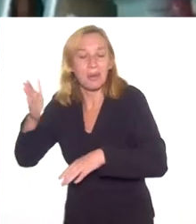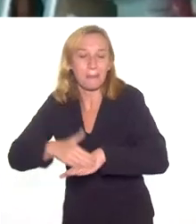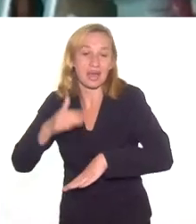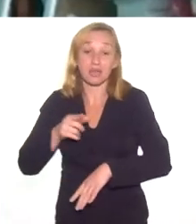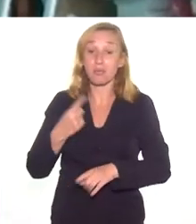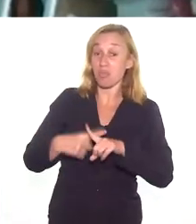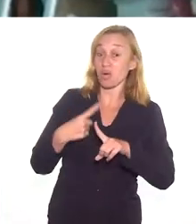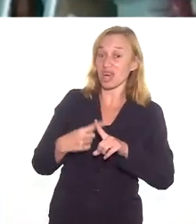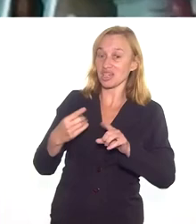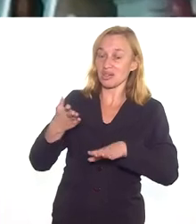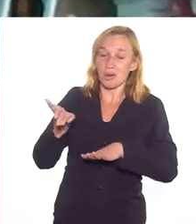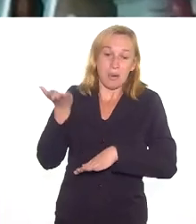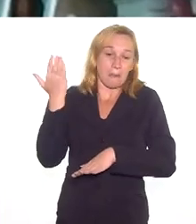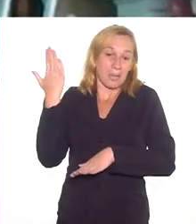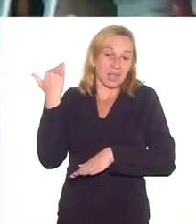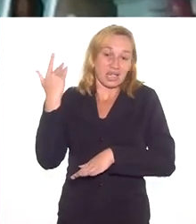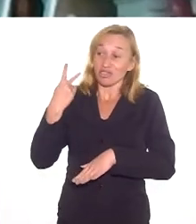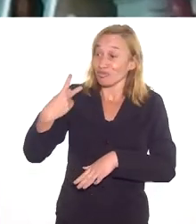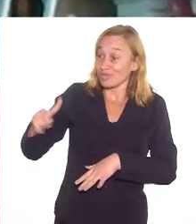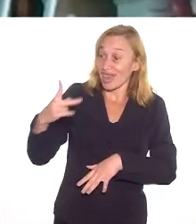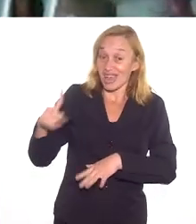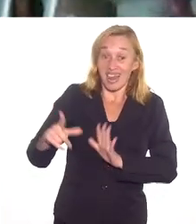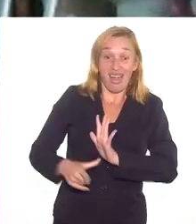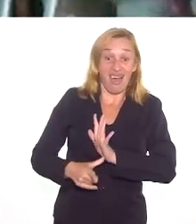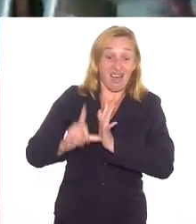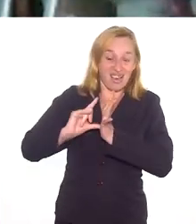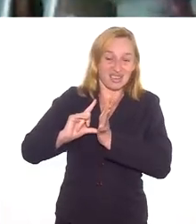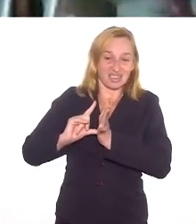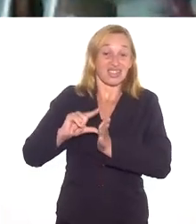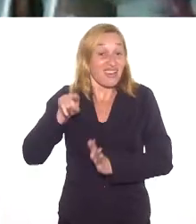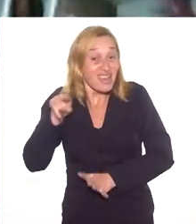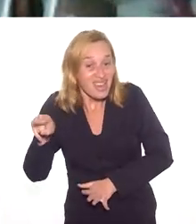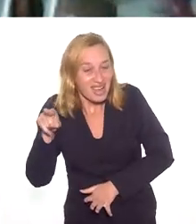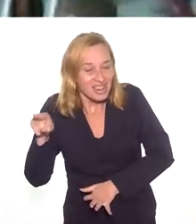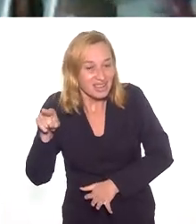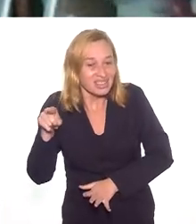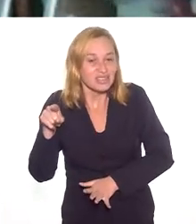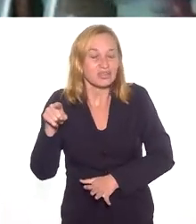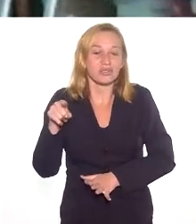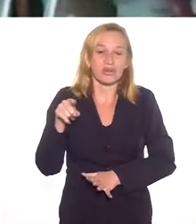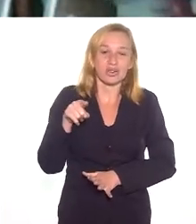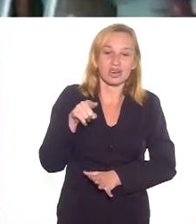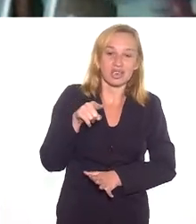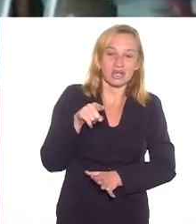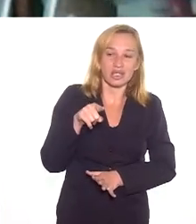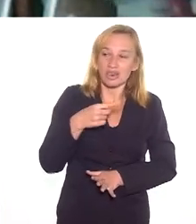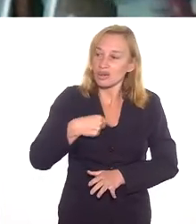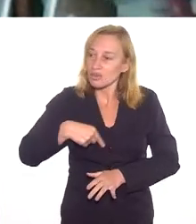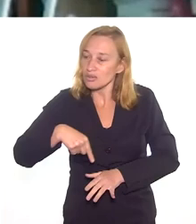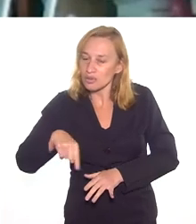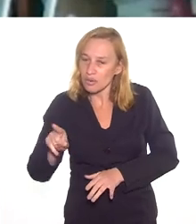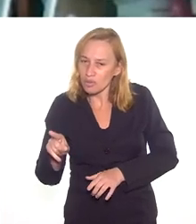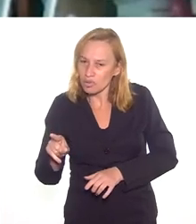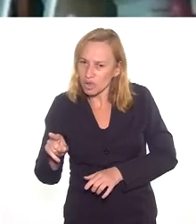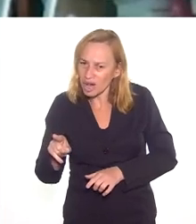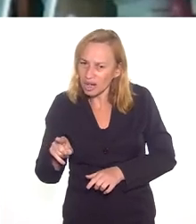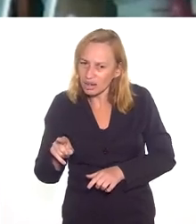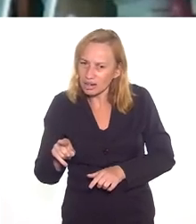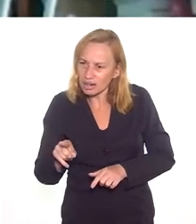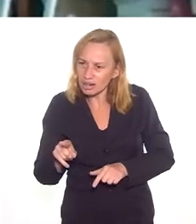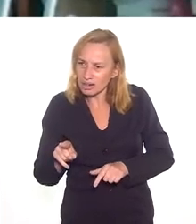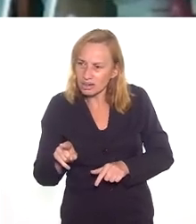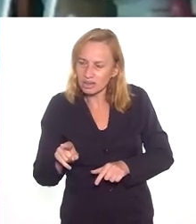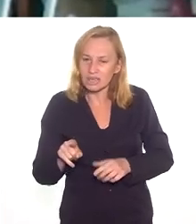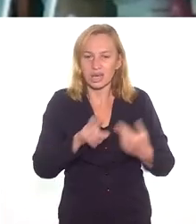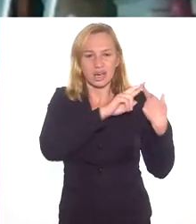mais? Porque, num determinado momento da época dele, antes de trabalhar no Afroasiático, ele foi encarregado a